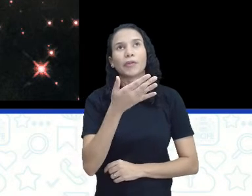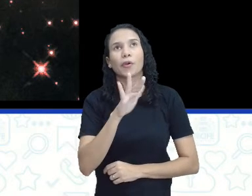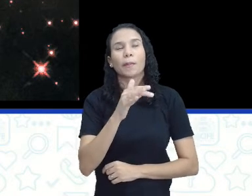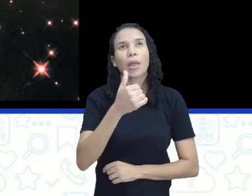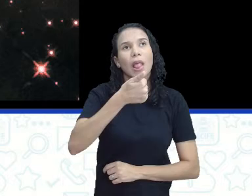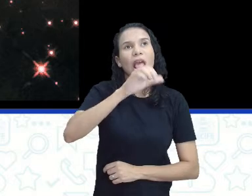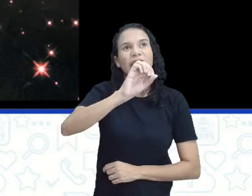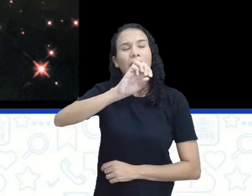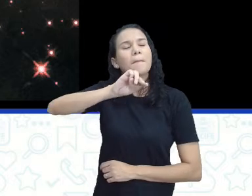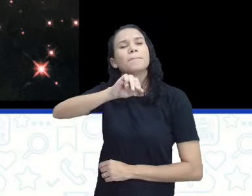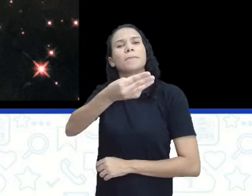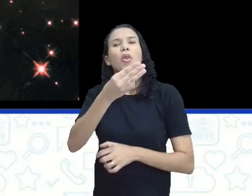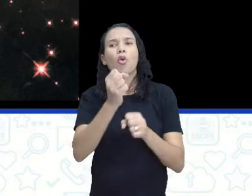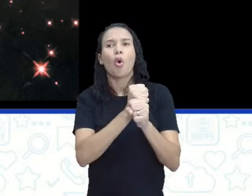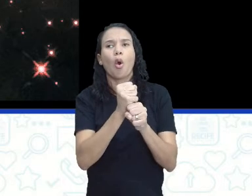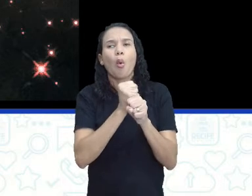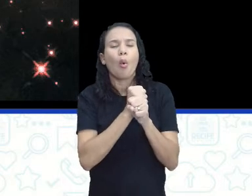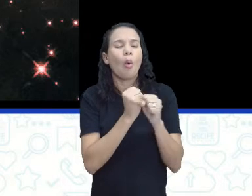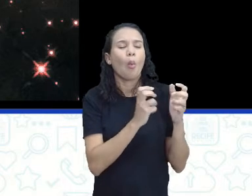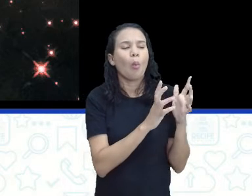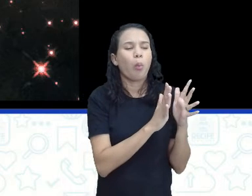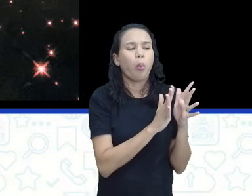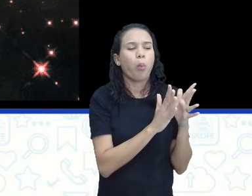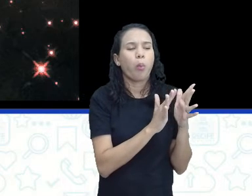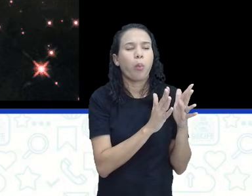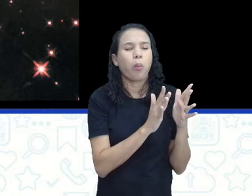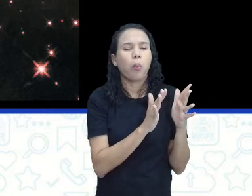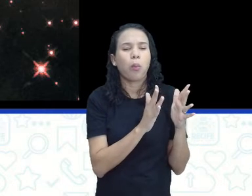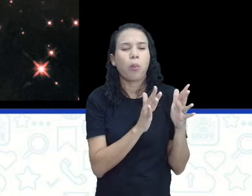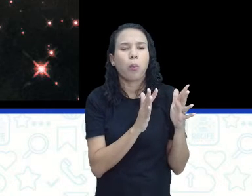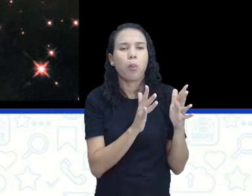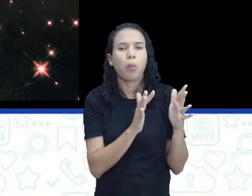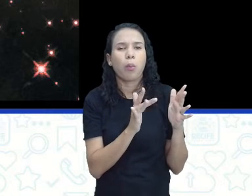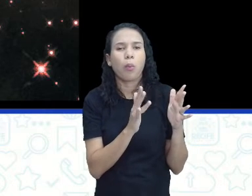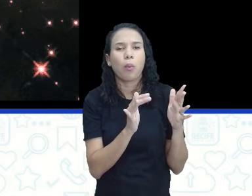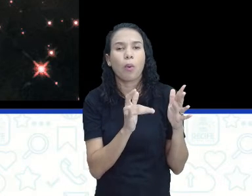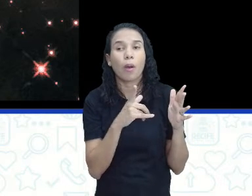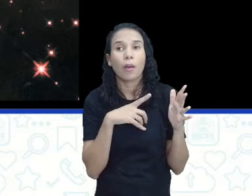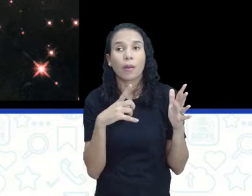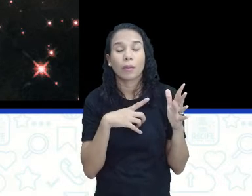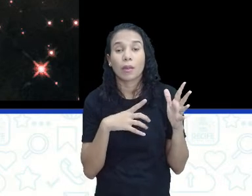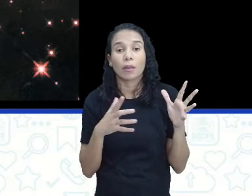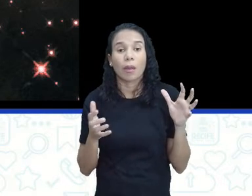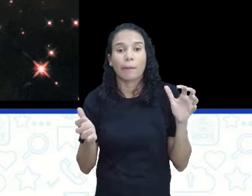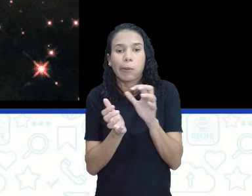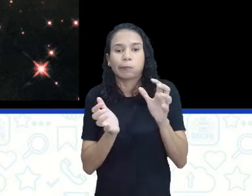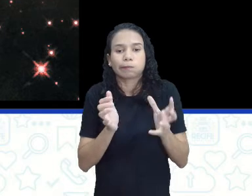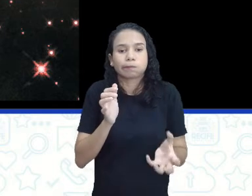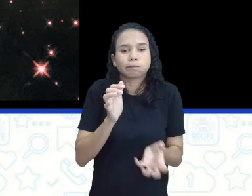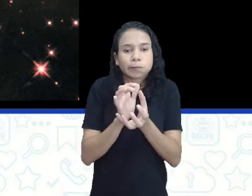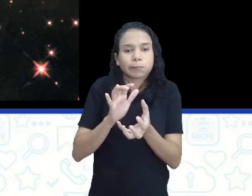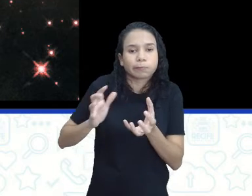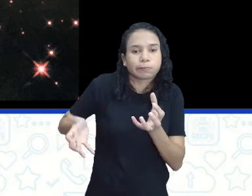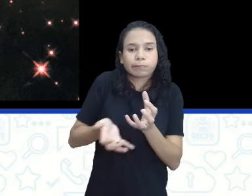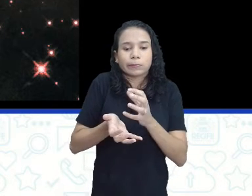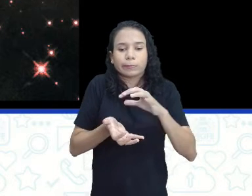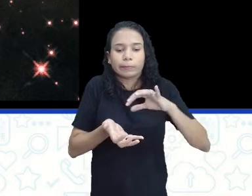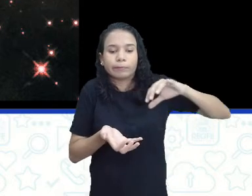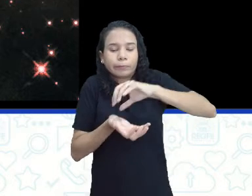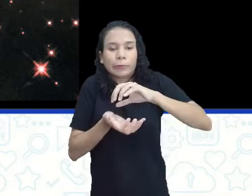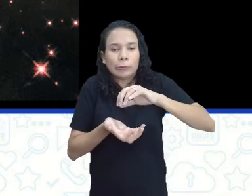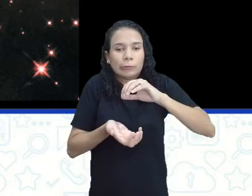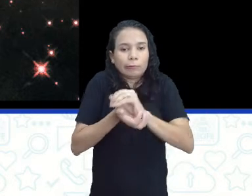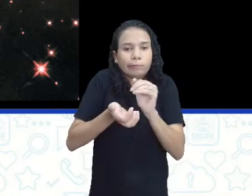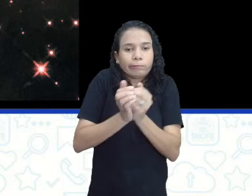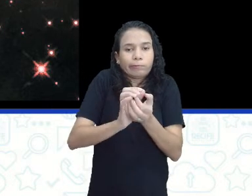de 10 milhões de anos, né? Vão ser compactadas por gravidade, como eu já falei para vocês, e a gente